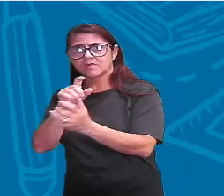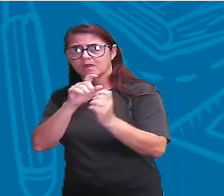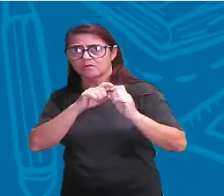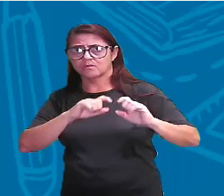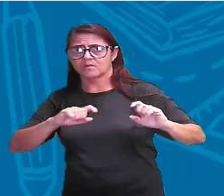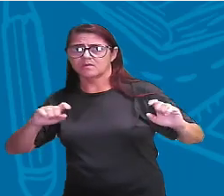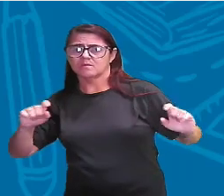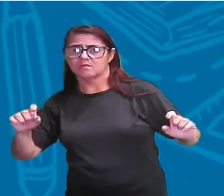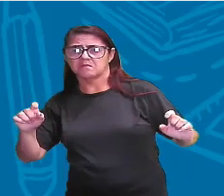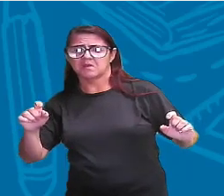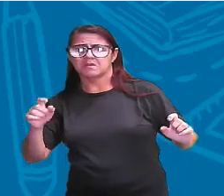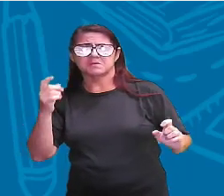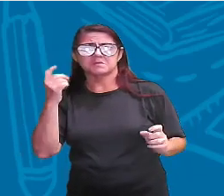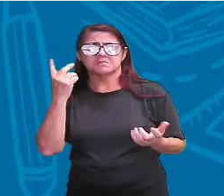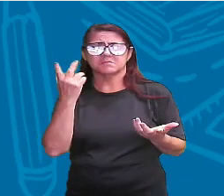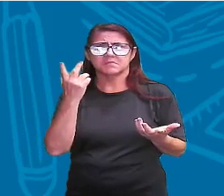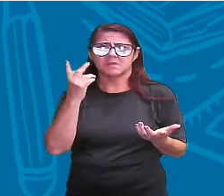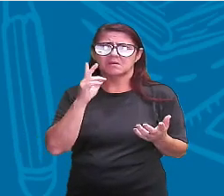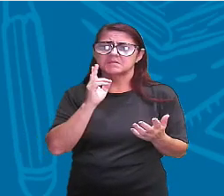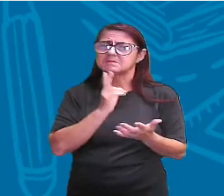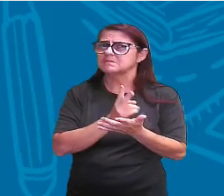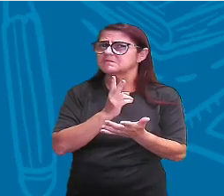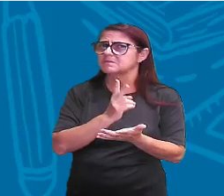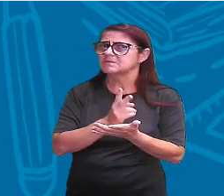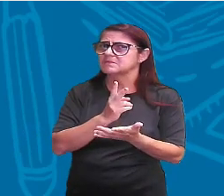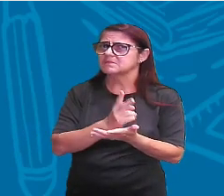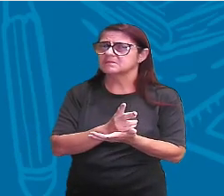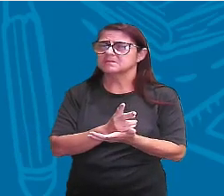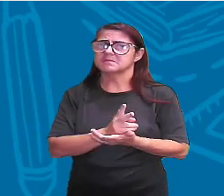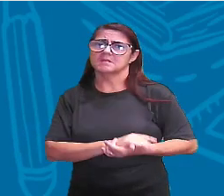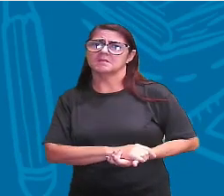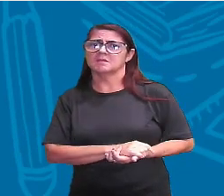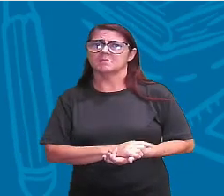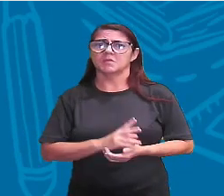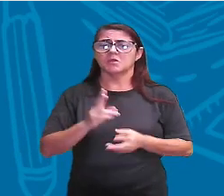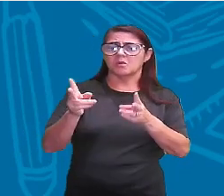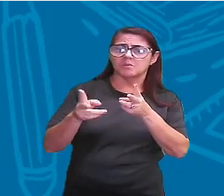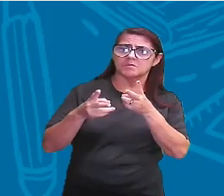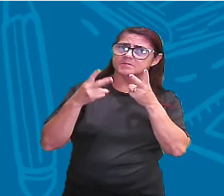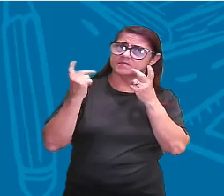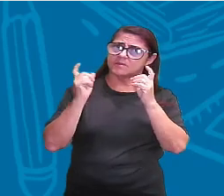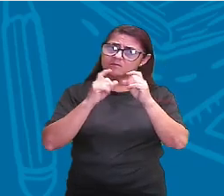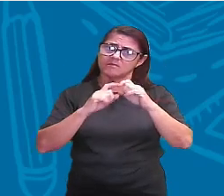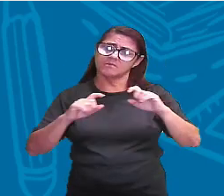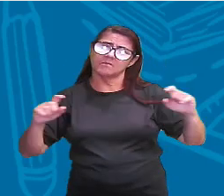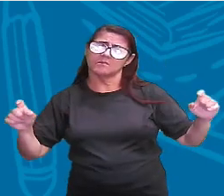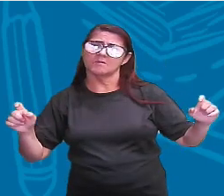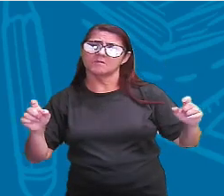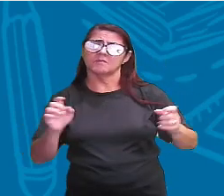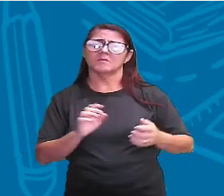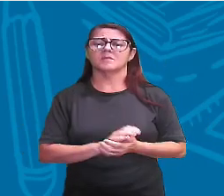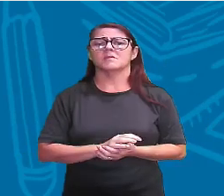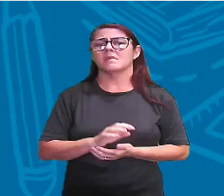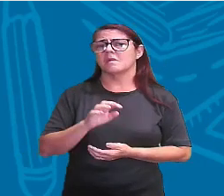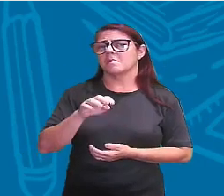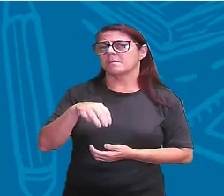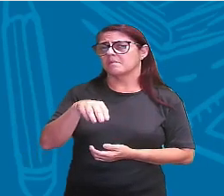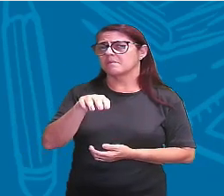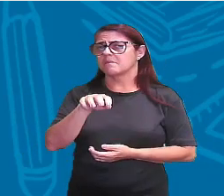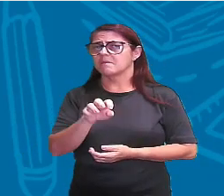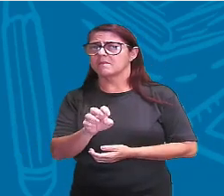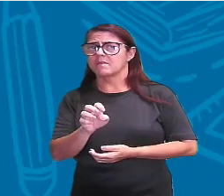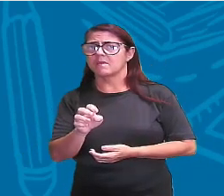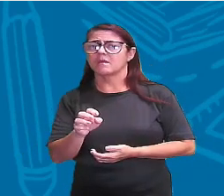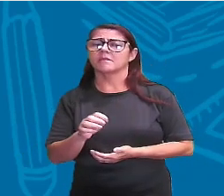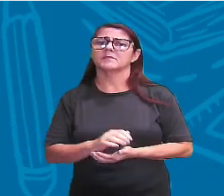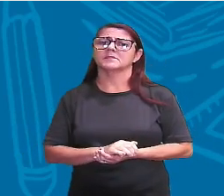ser comum você ver sempre os pronomes objetos me, him, her, us no